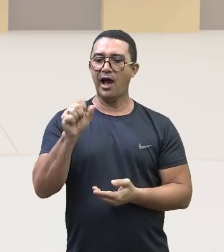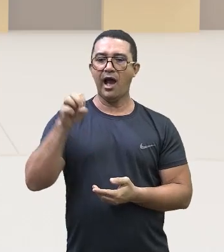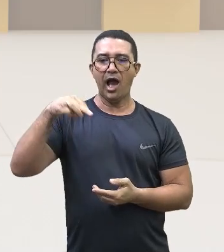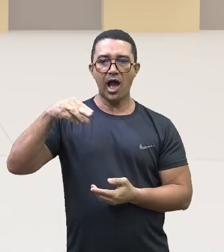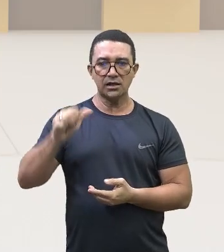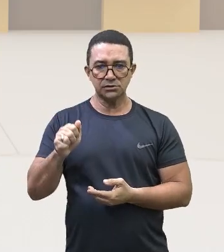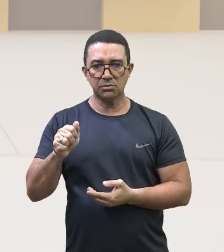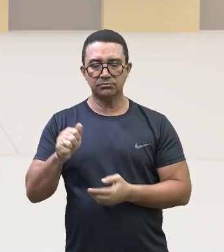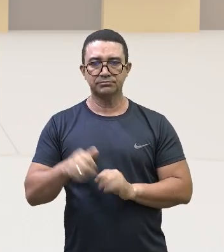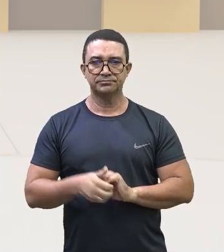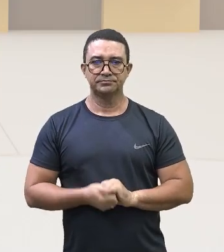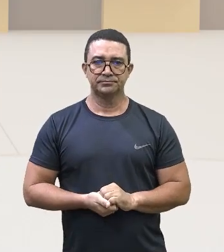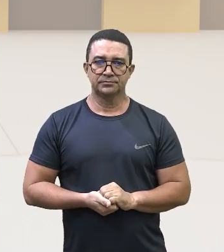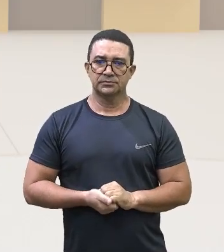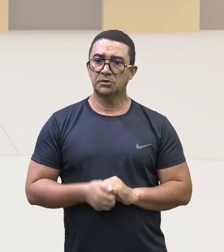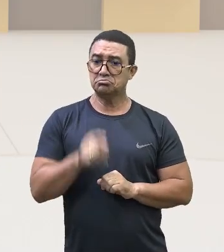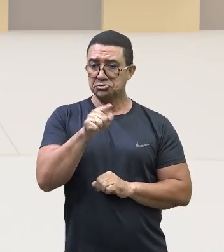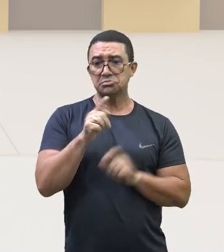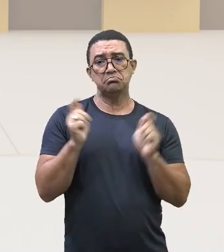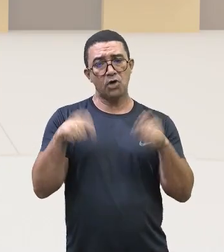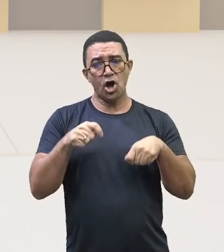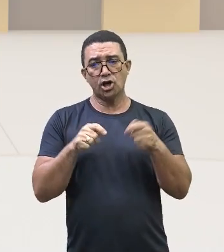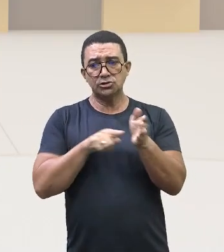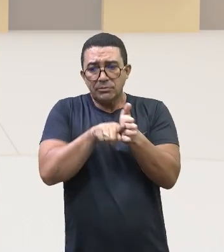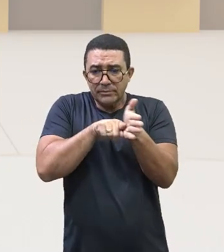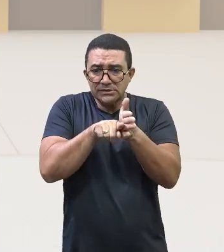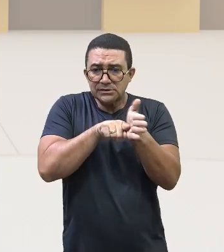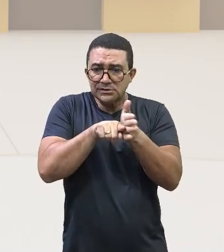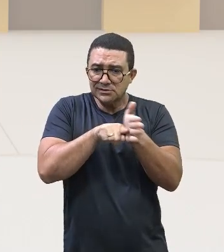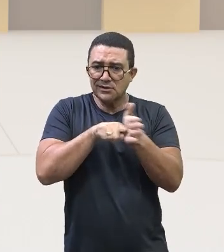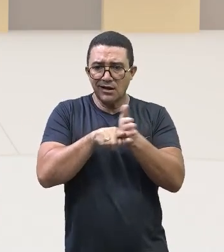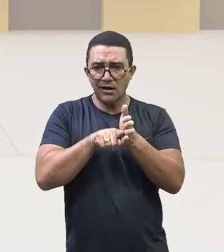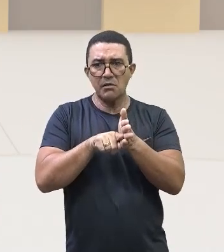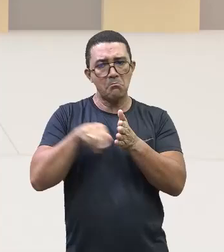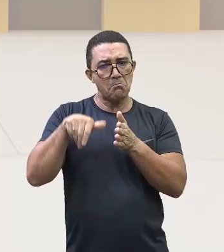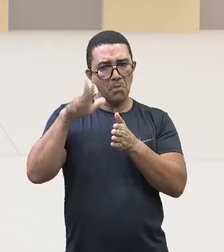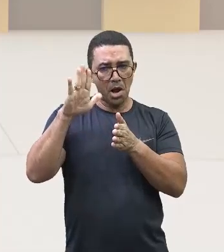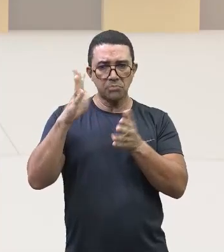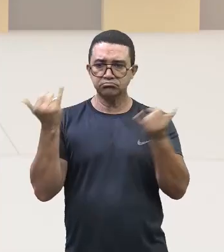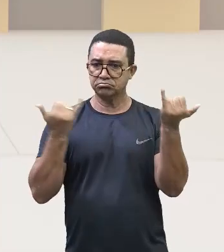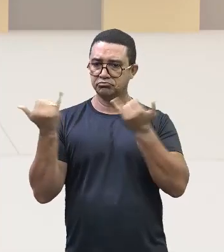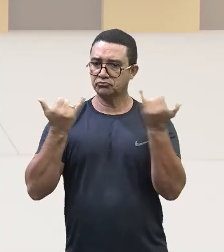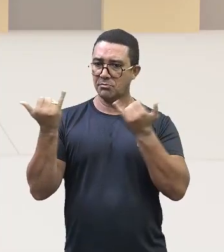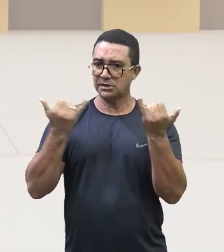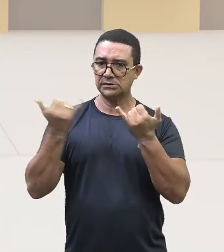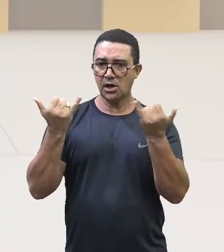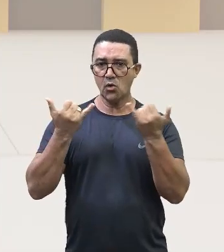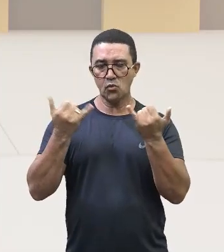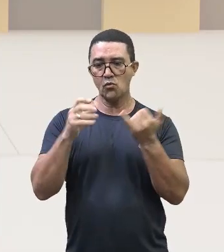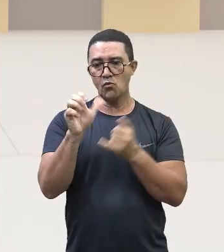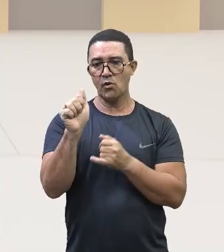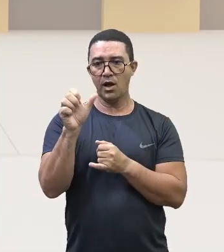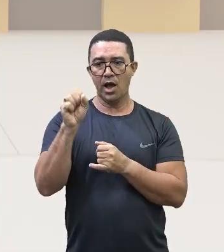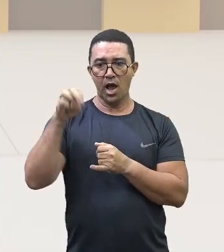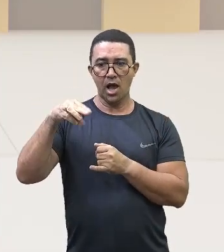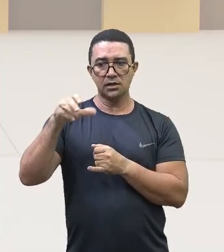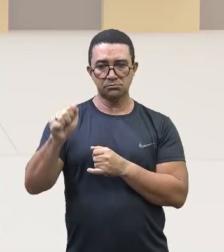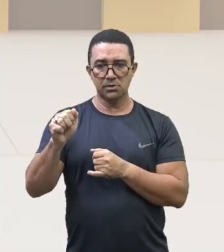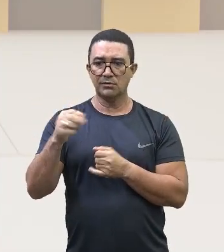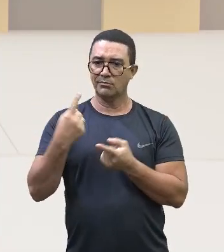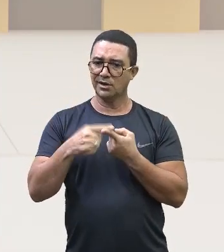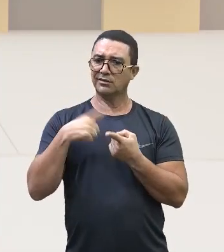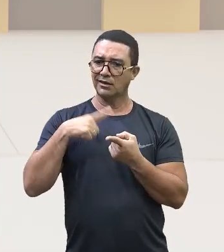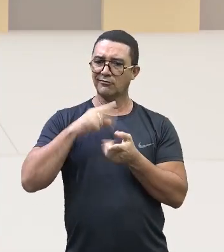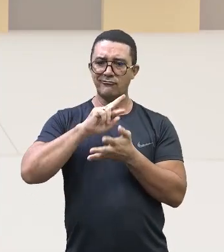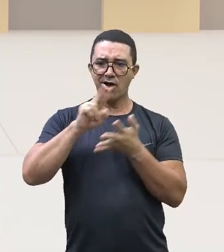lá buscar, né, pesquisar mais informações sobre essa doença, porque tem muita coisa